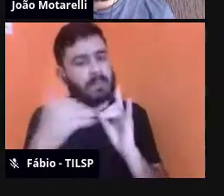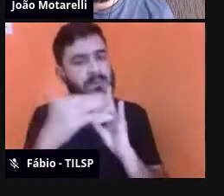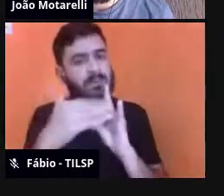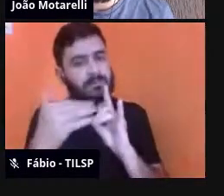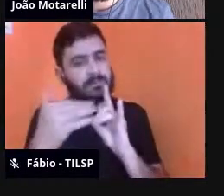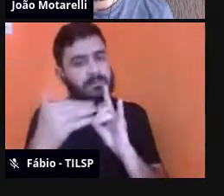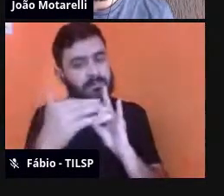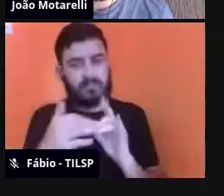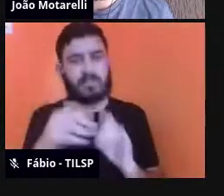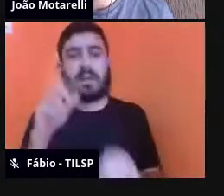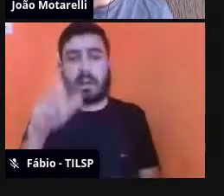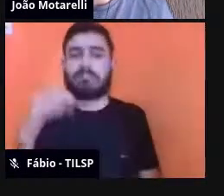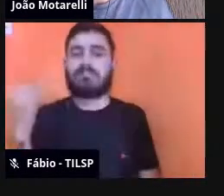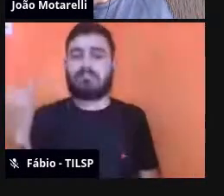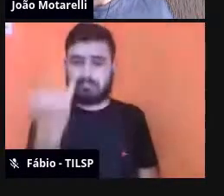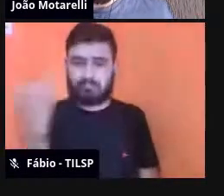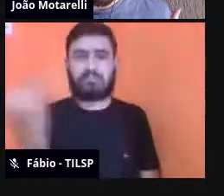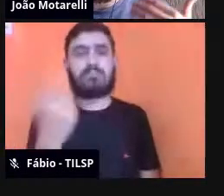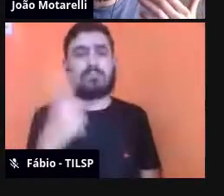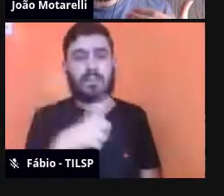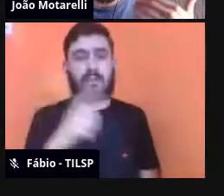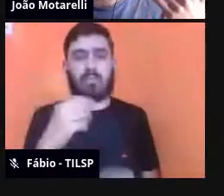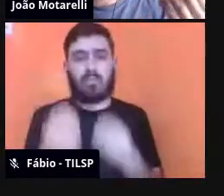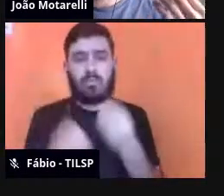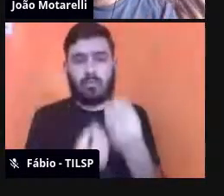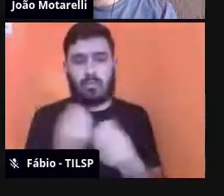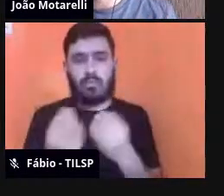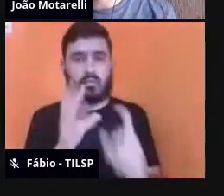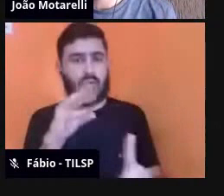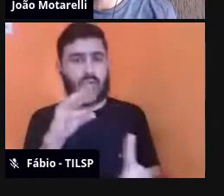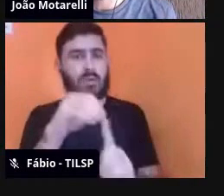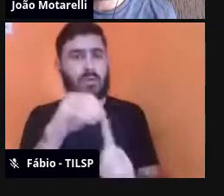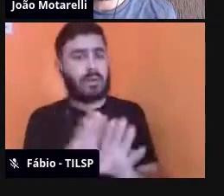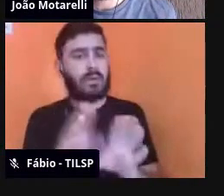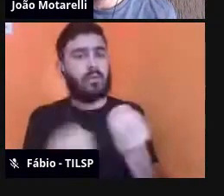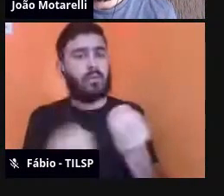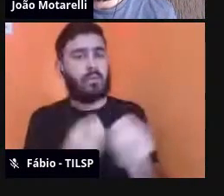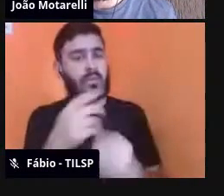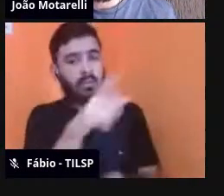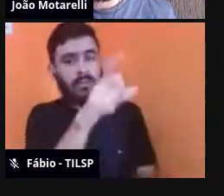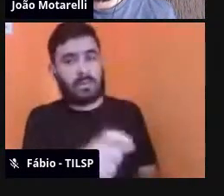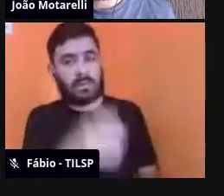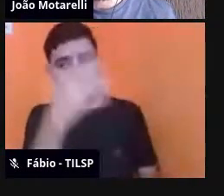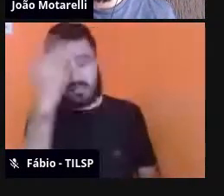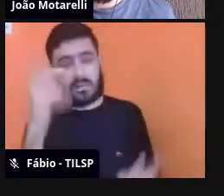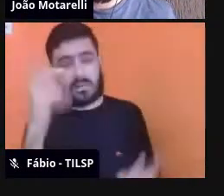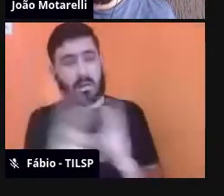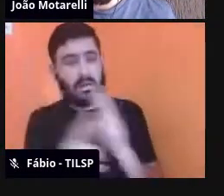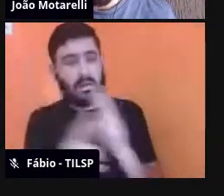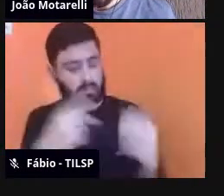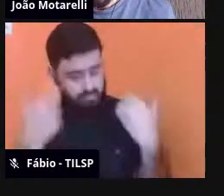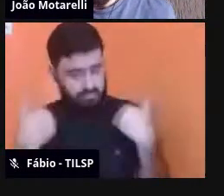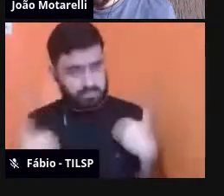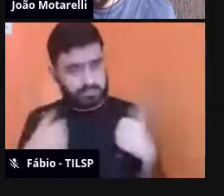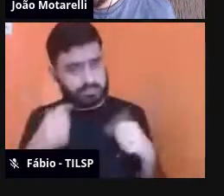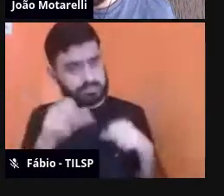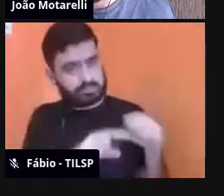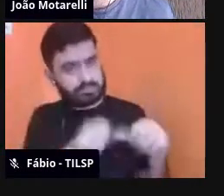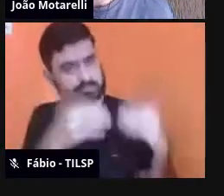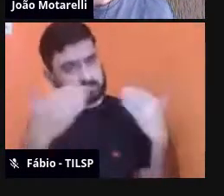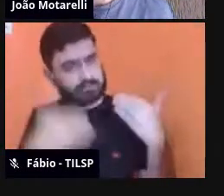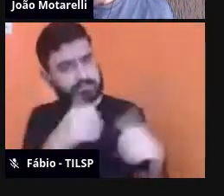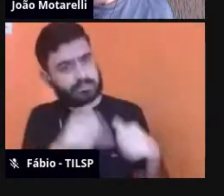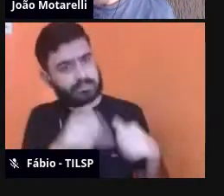se relaciona com essa mudança, ou por que ele está procurando essa mudança alimentar na sua prática. Mas,